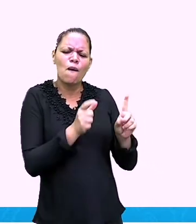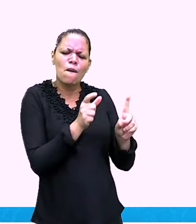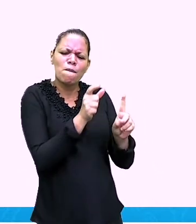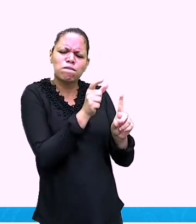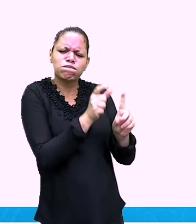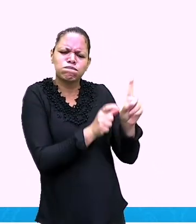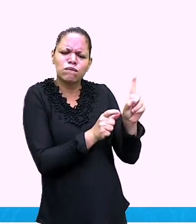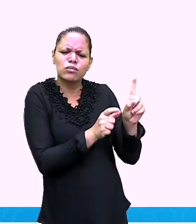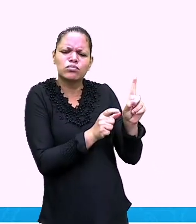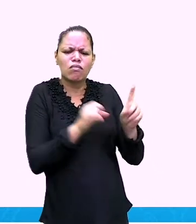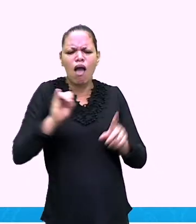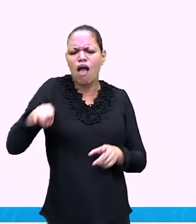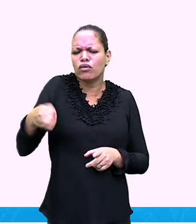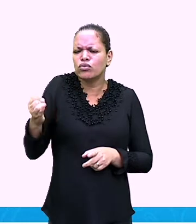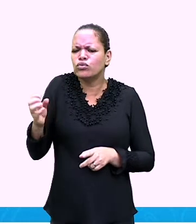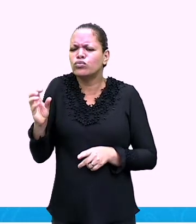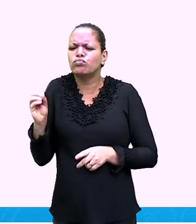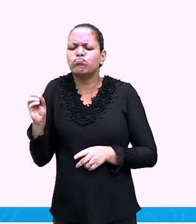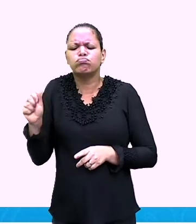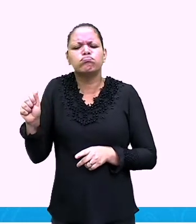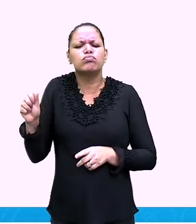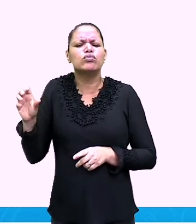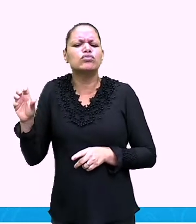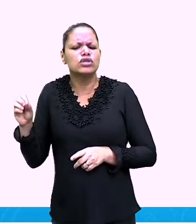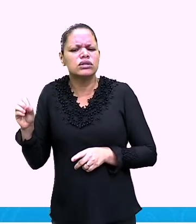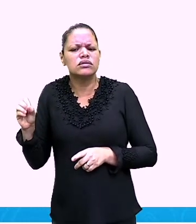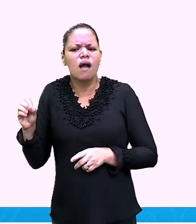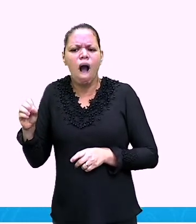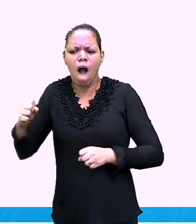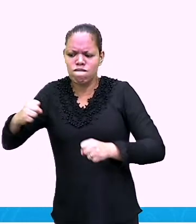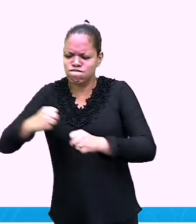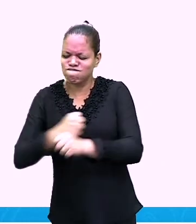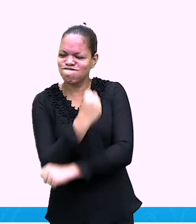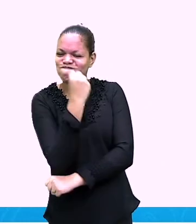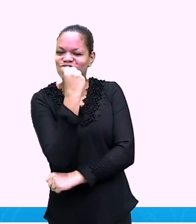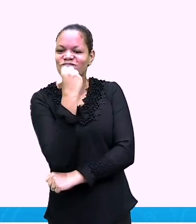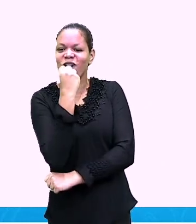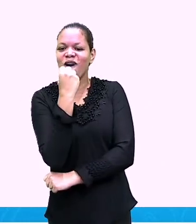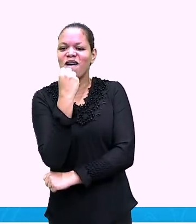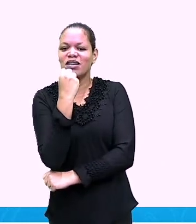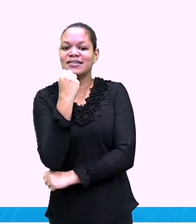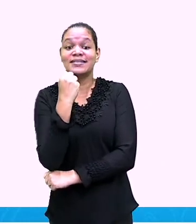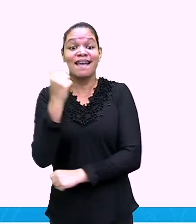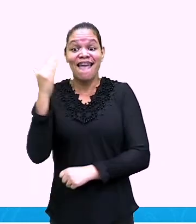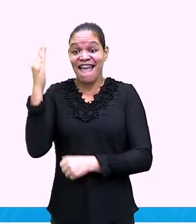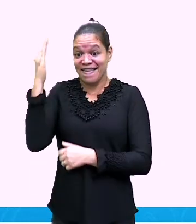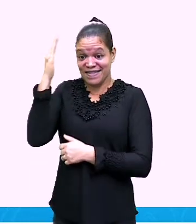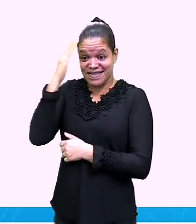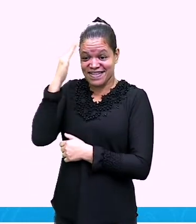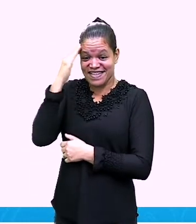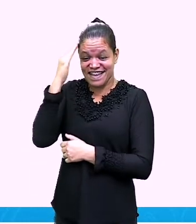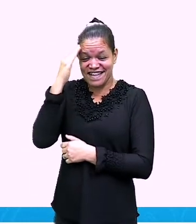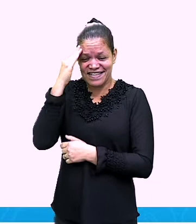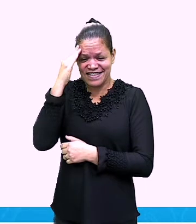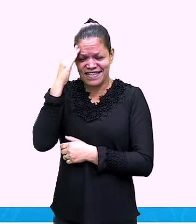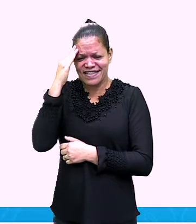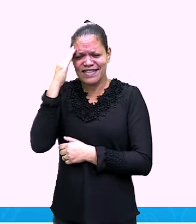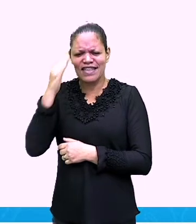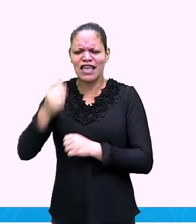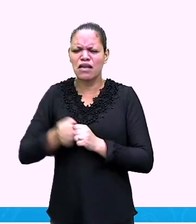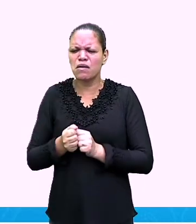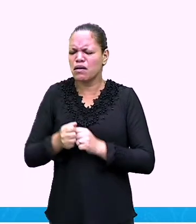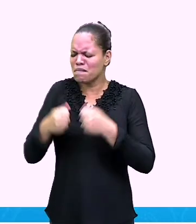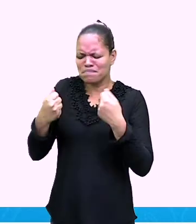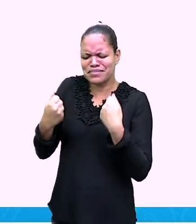seja, depois que ele entendeu que ele era uma criança disléxica, ele aprendeu como que ele podia aprender mais na escola,